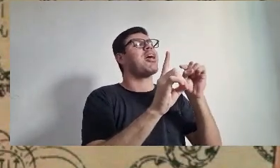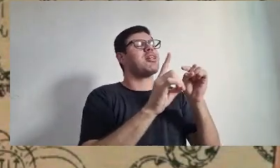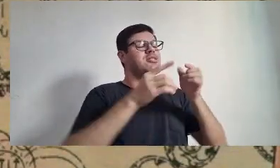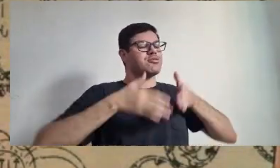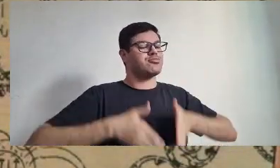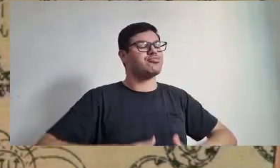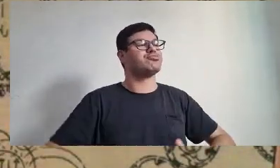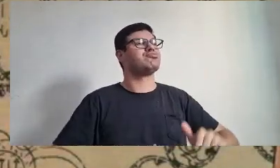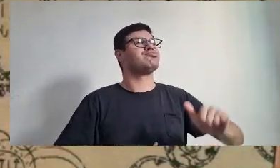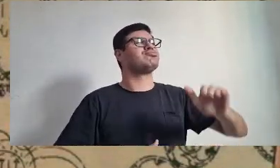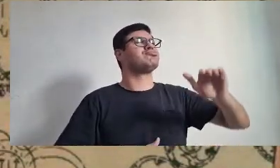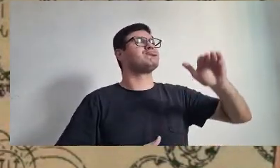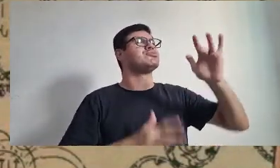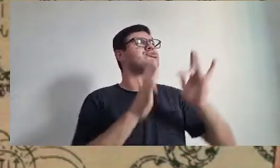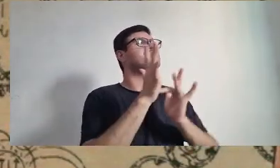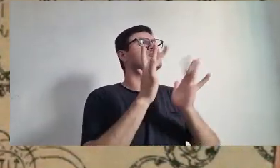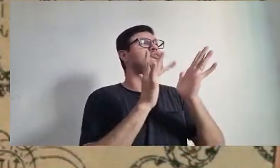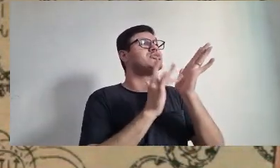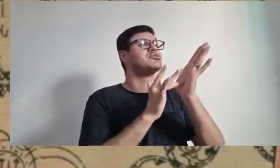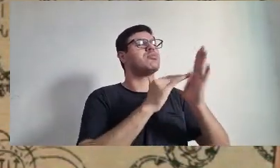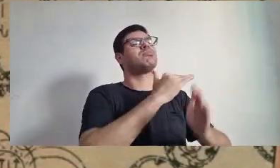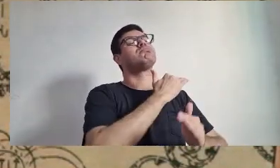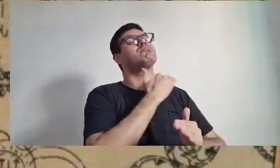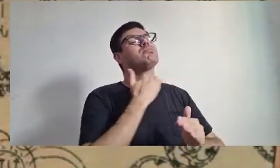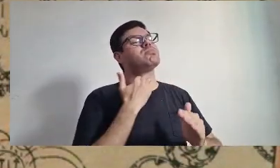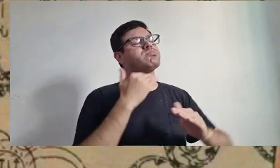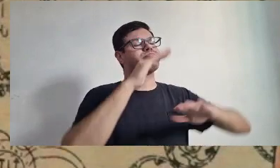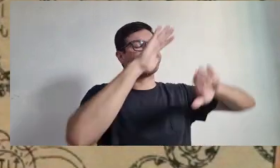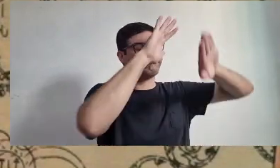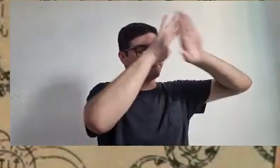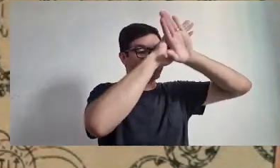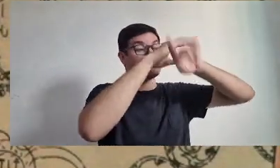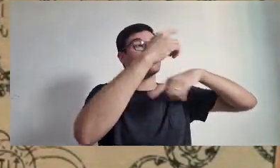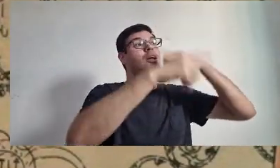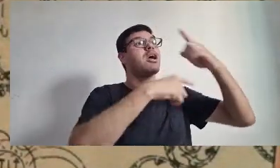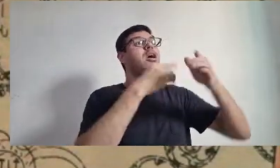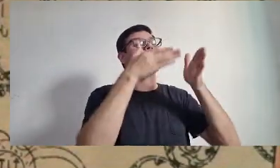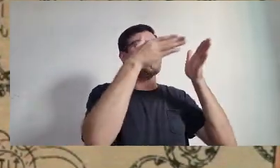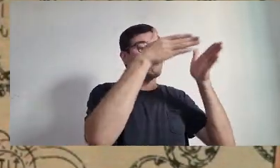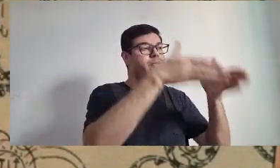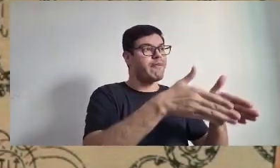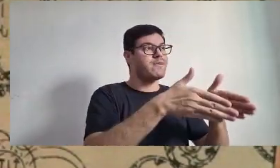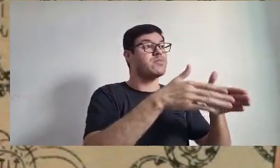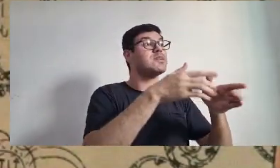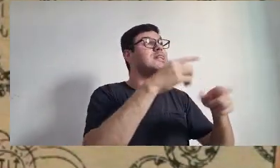e ressuscitou. Os líderes religiosos